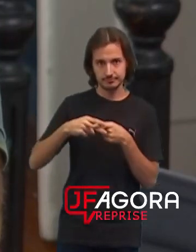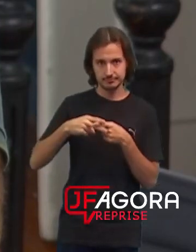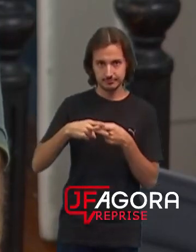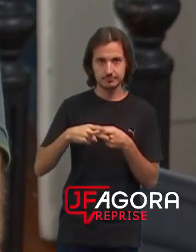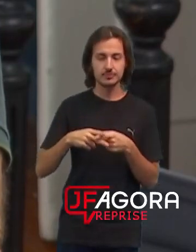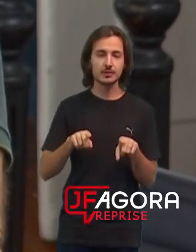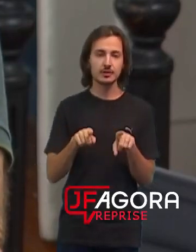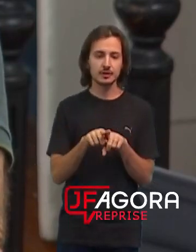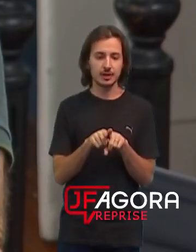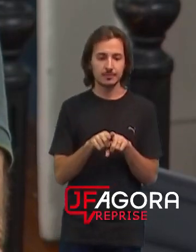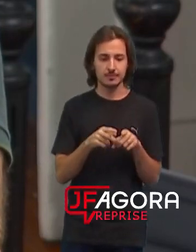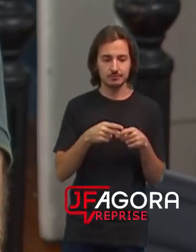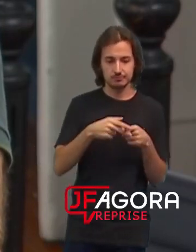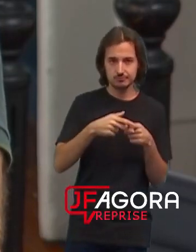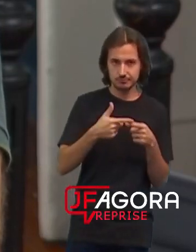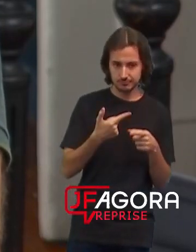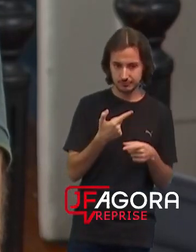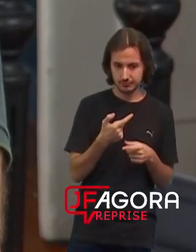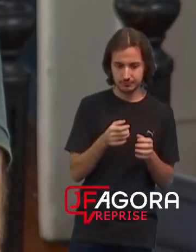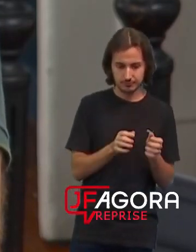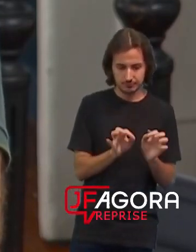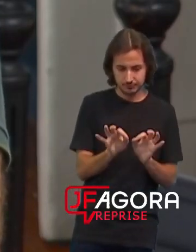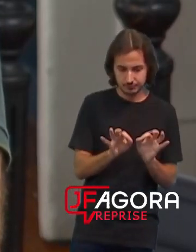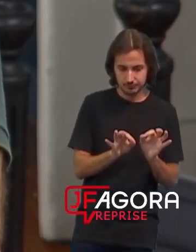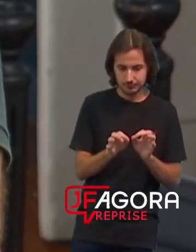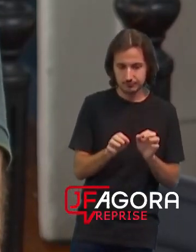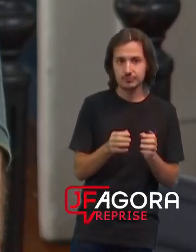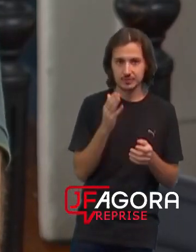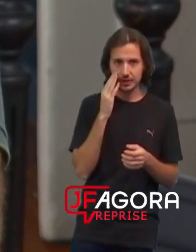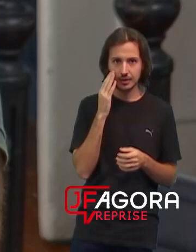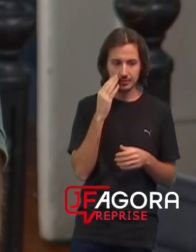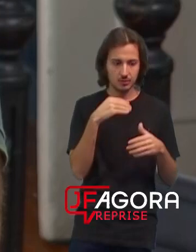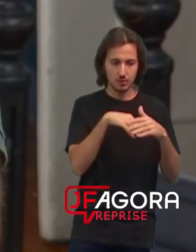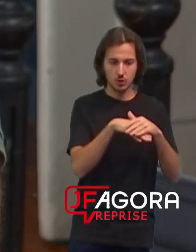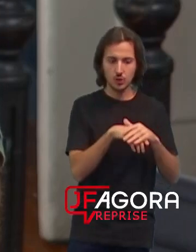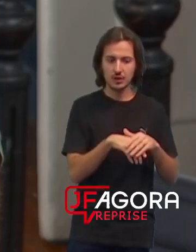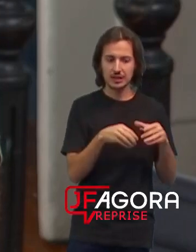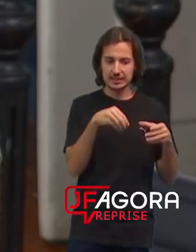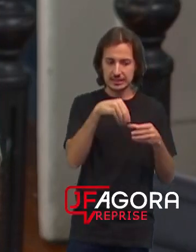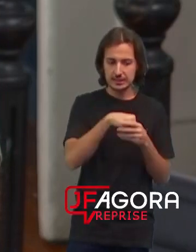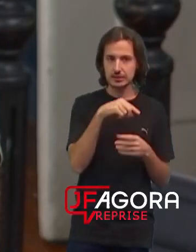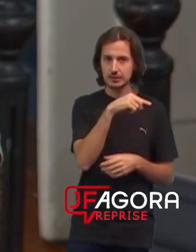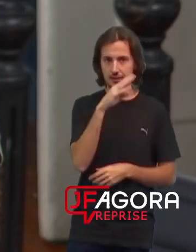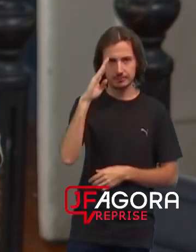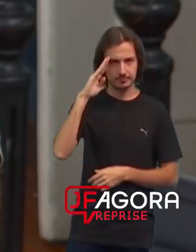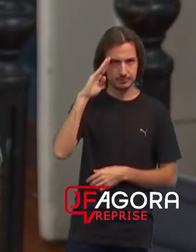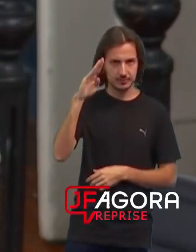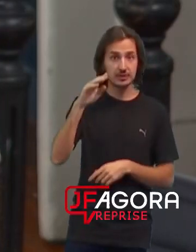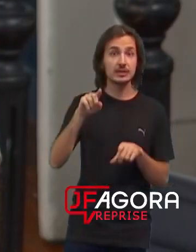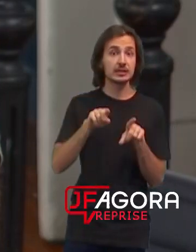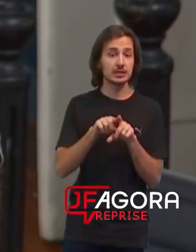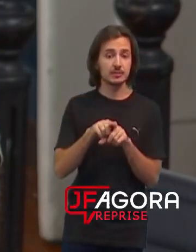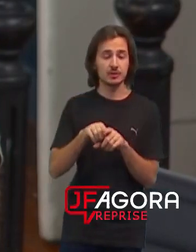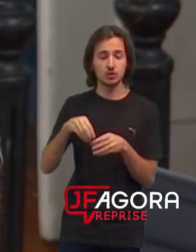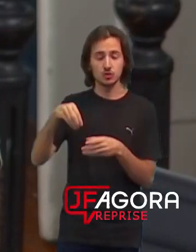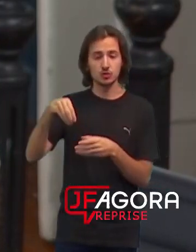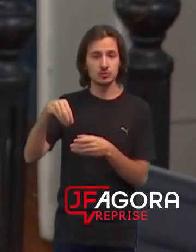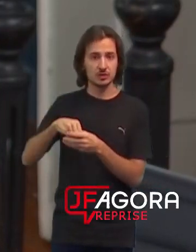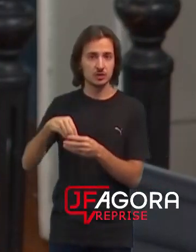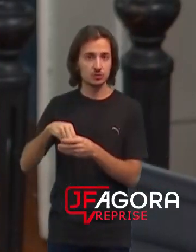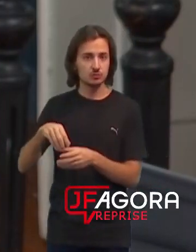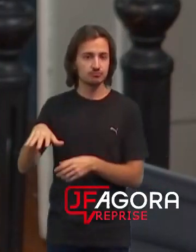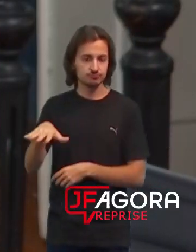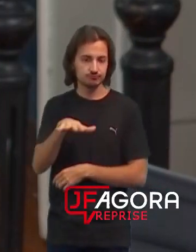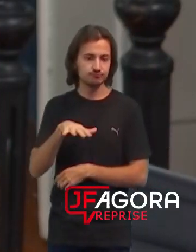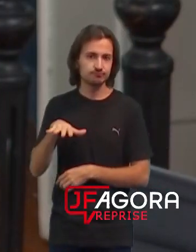no controle de armamento e munição, tanto de armamento militar dentro do Exército, quanto de armamento civil apreendido pelas polícias que